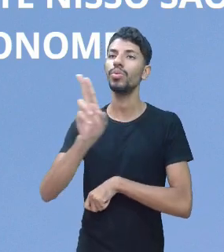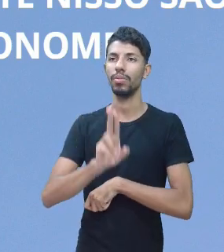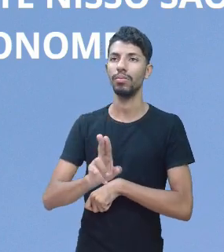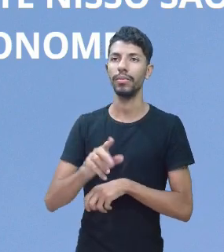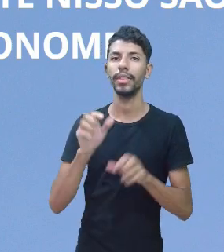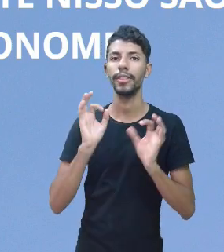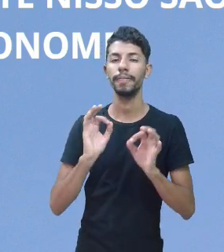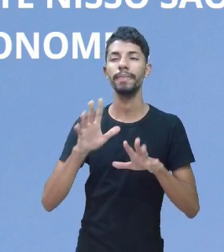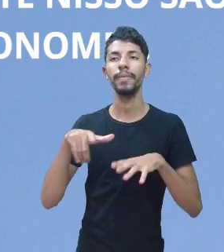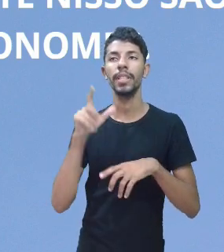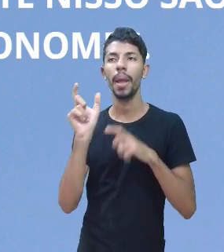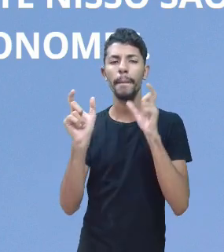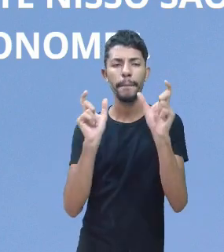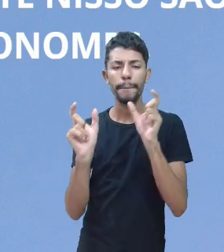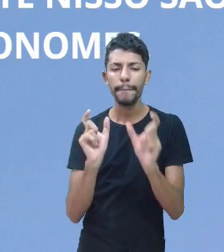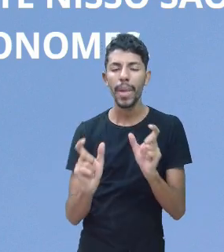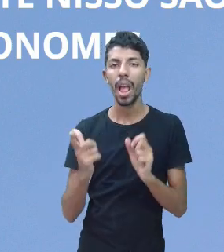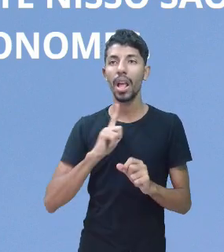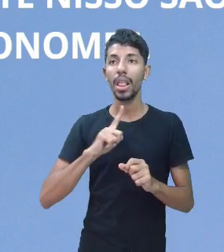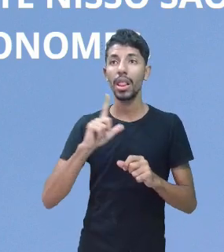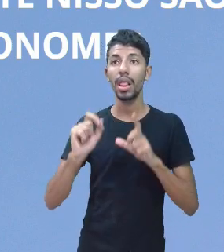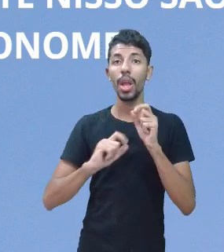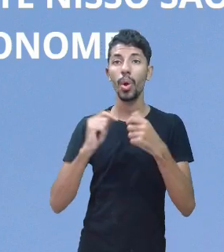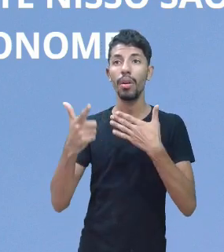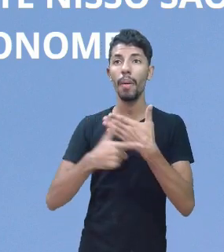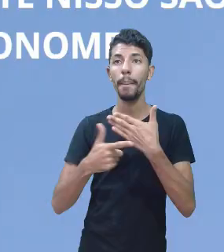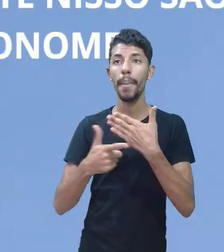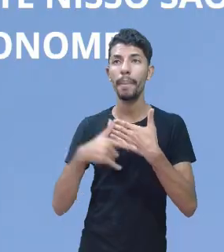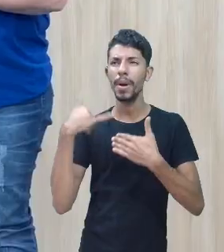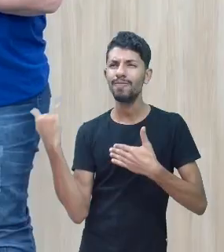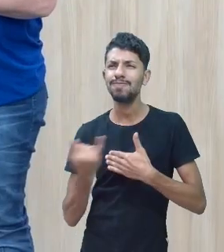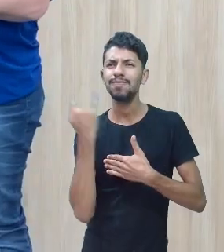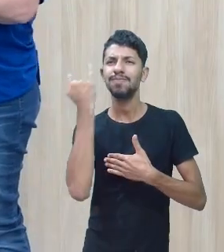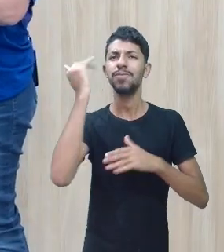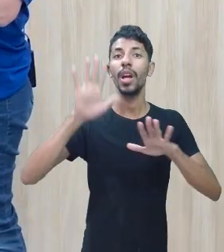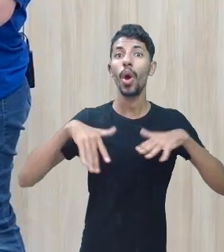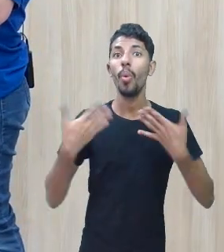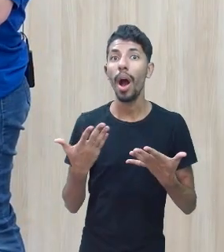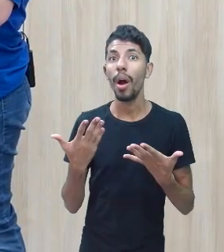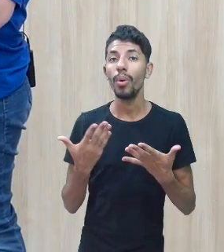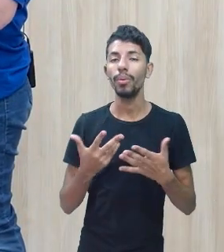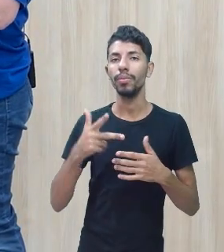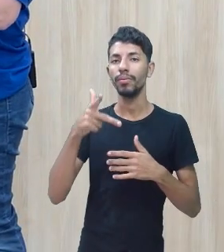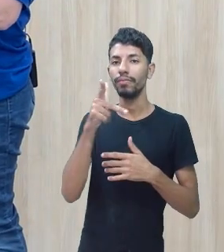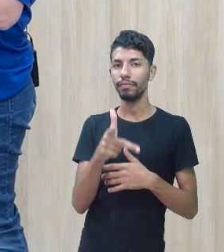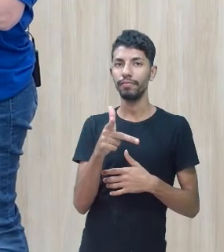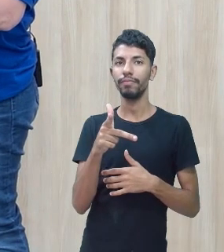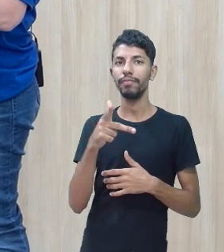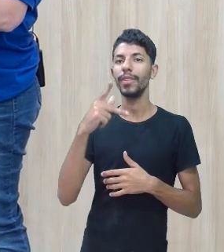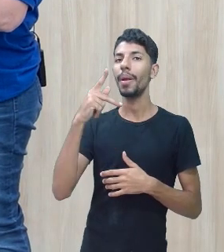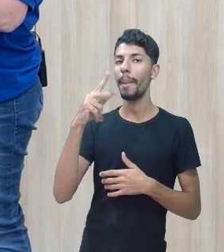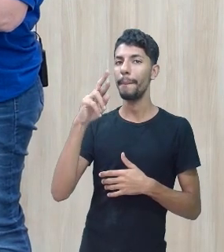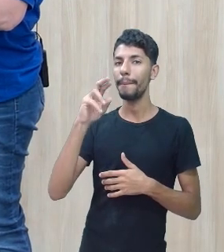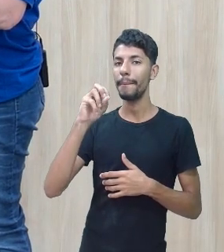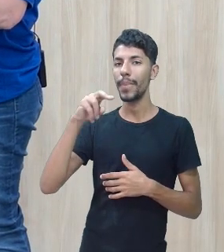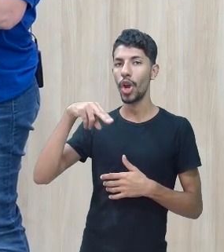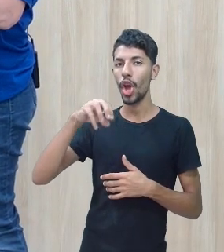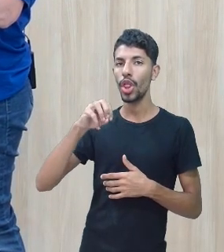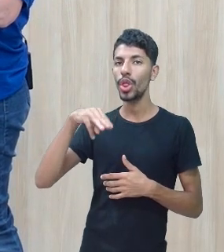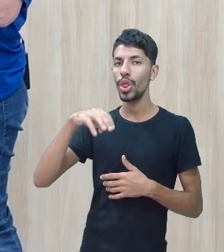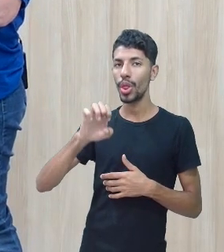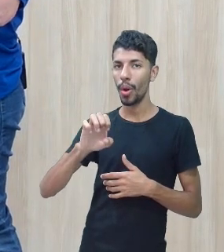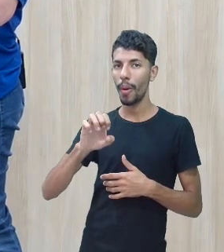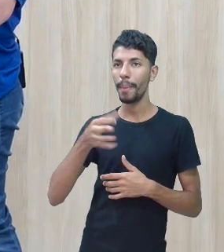que têm um papel muito importante nisso são os pronomes. Vou ler novamente. A coesão referencial é o